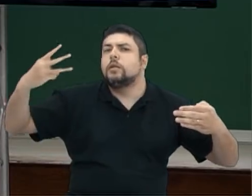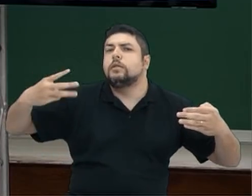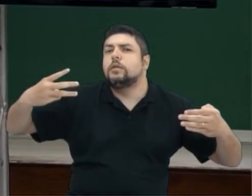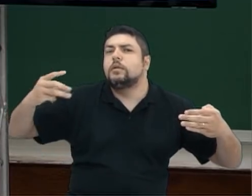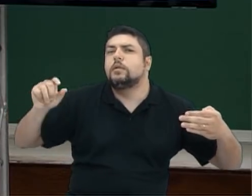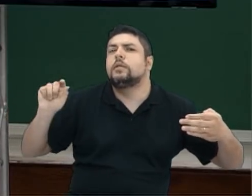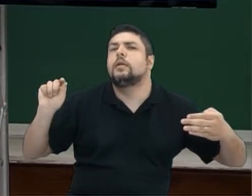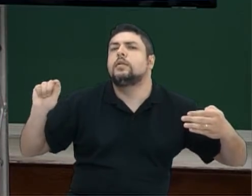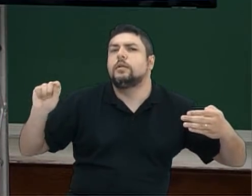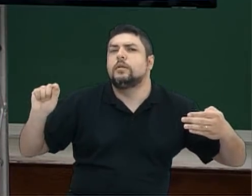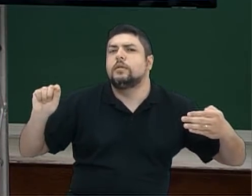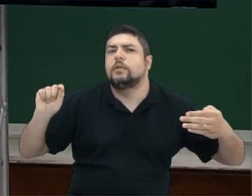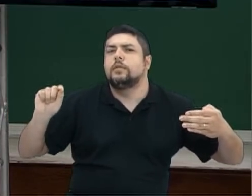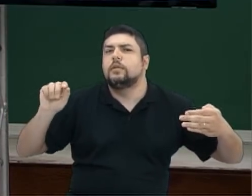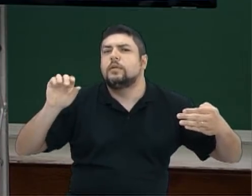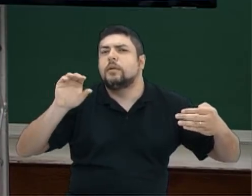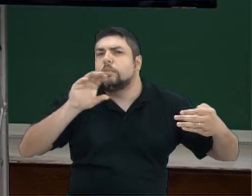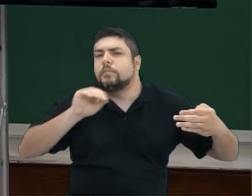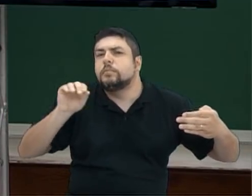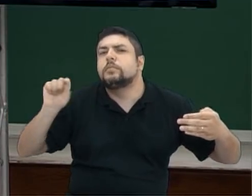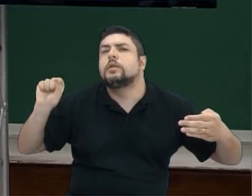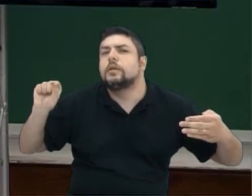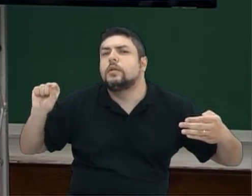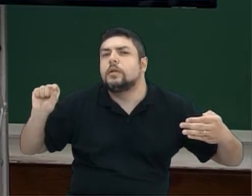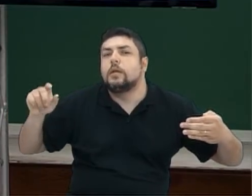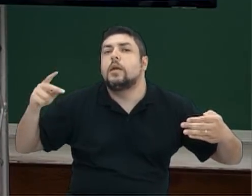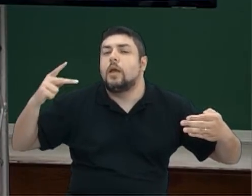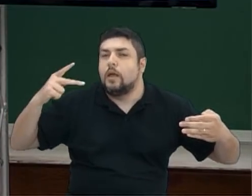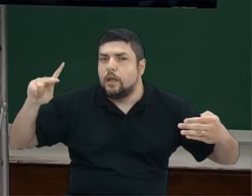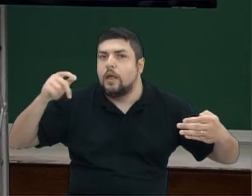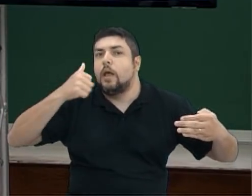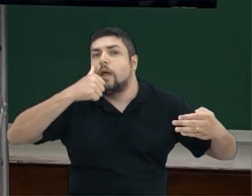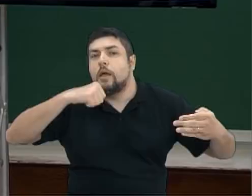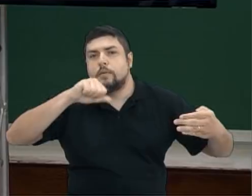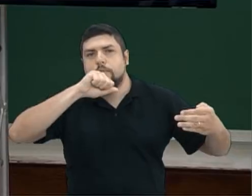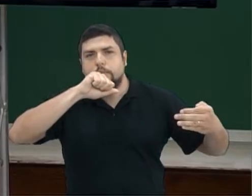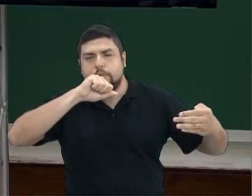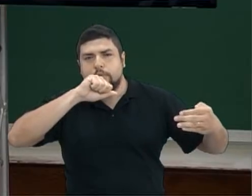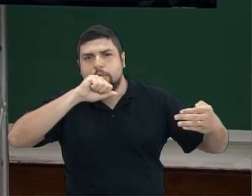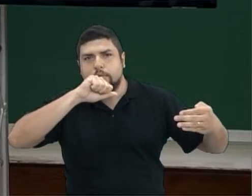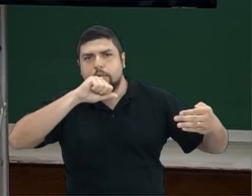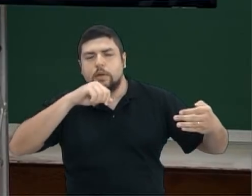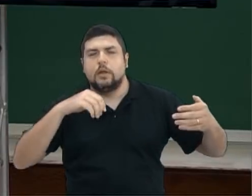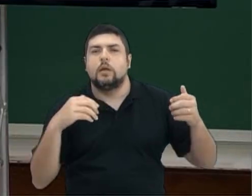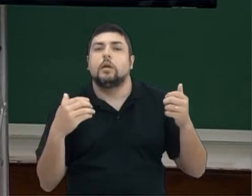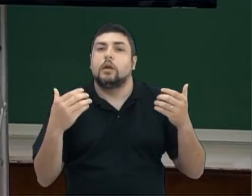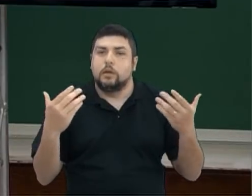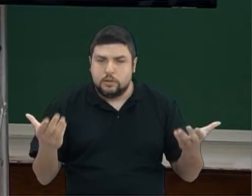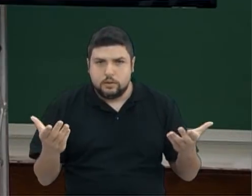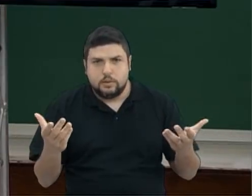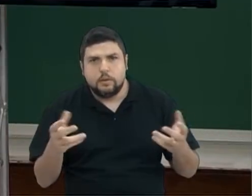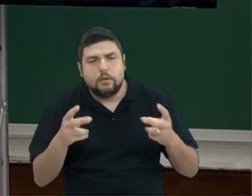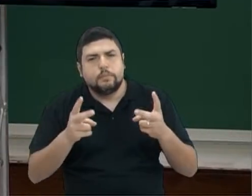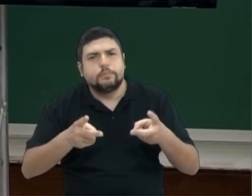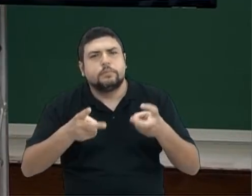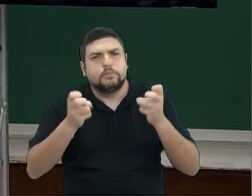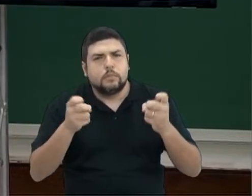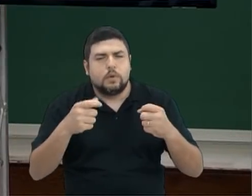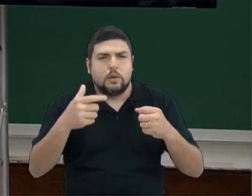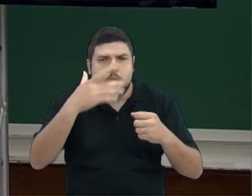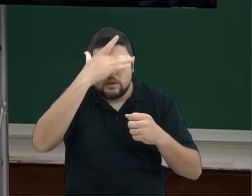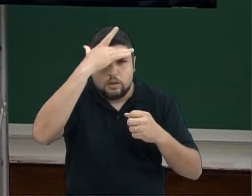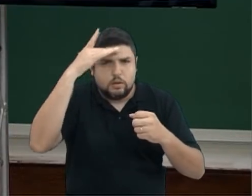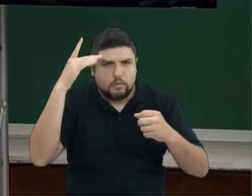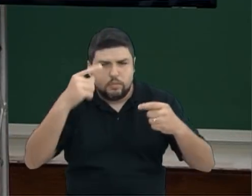quem que ela está falando aqui? Da mãe, dela, né? Da mãe. Então, são essas as pessoas que